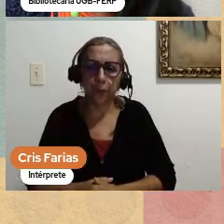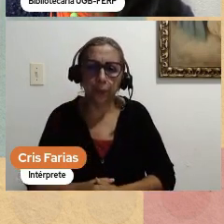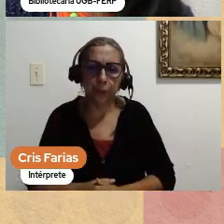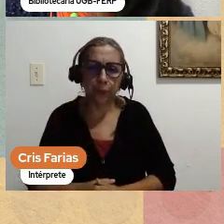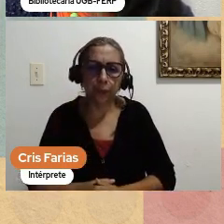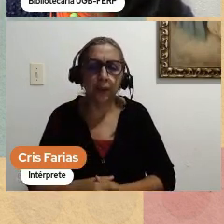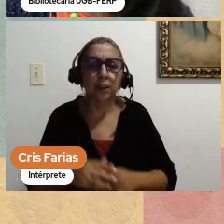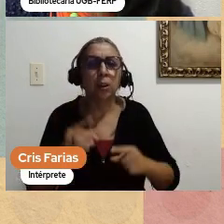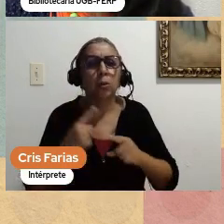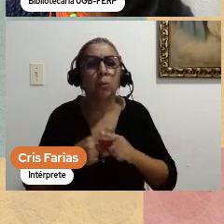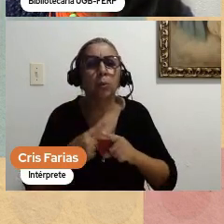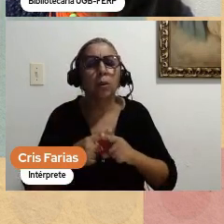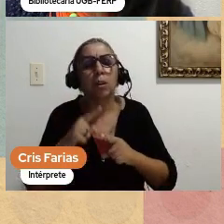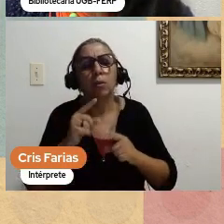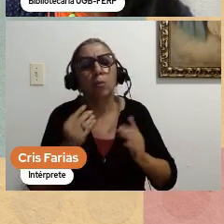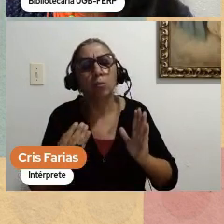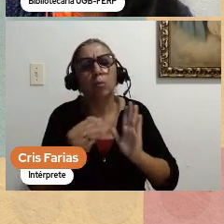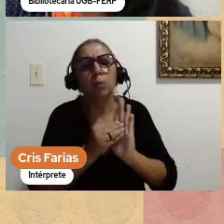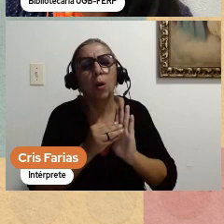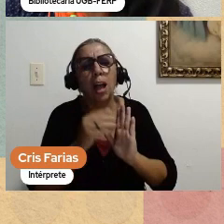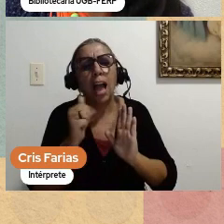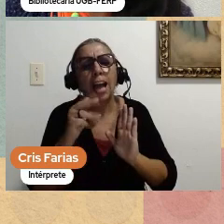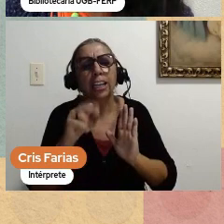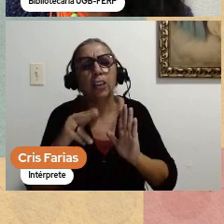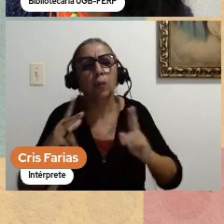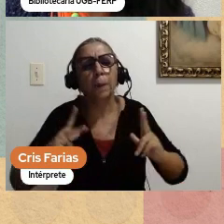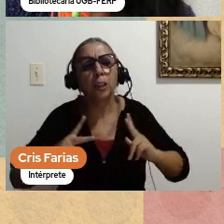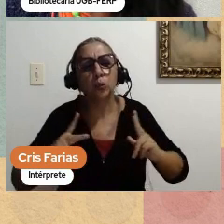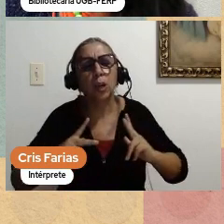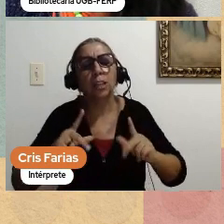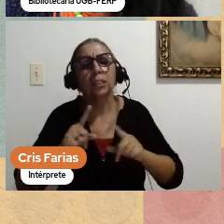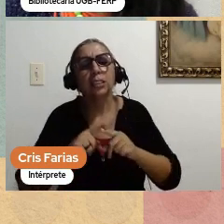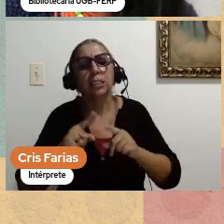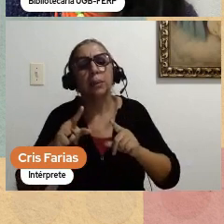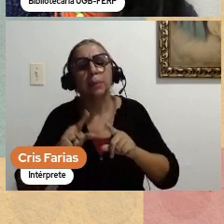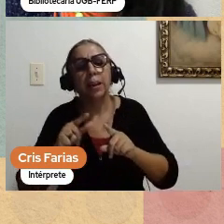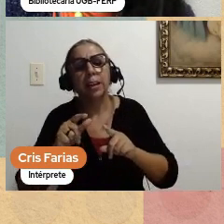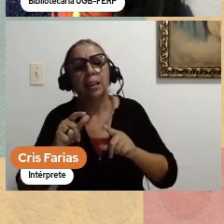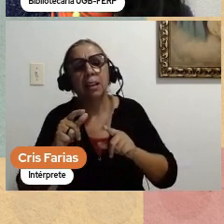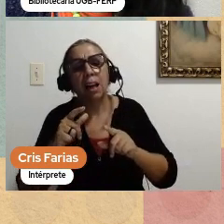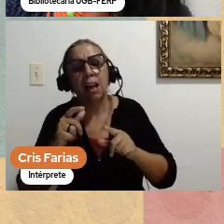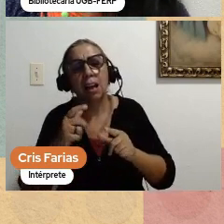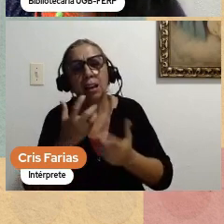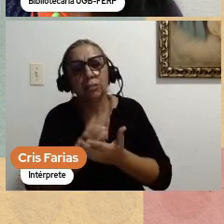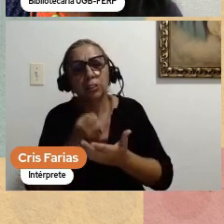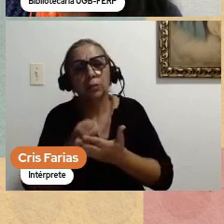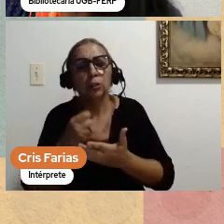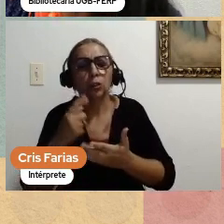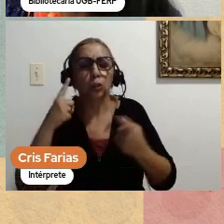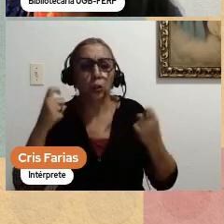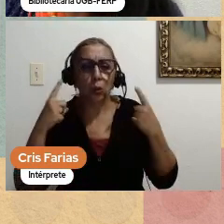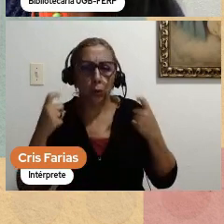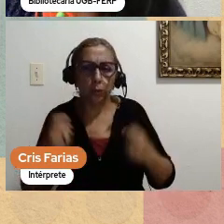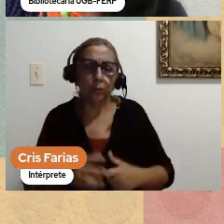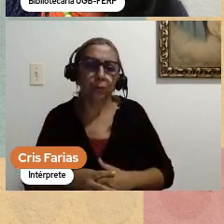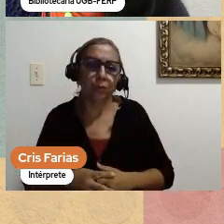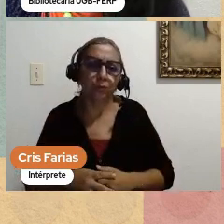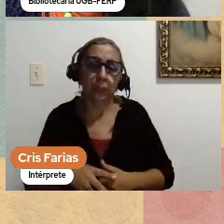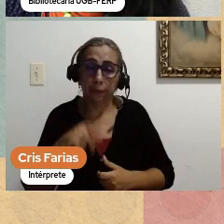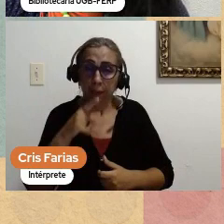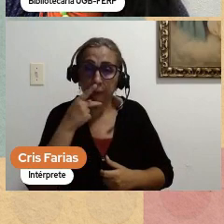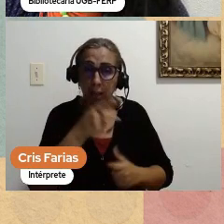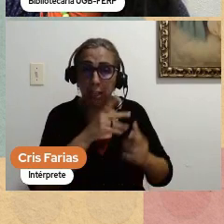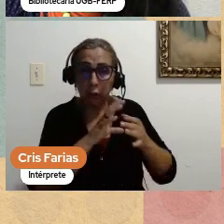por que que aqui eu coloco também arquivos pessoais e acervo sonoro? Porque, para falar de arquivos pessoais, neste